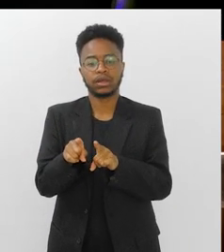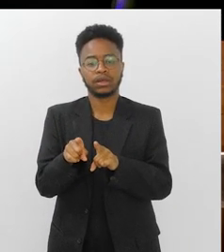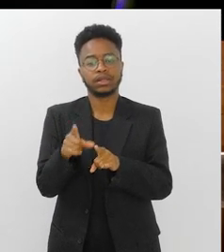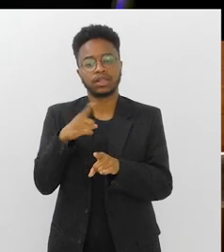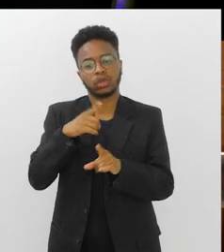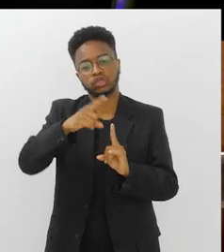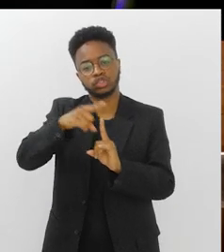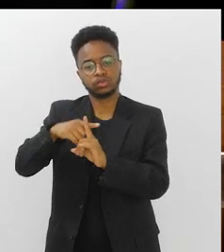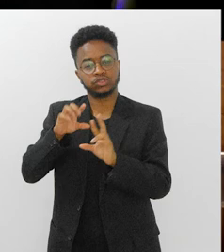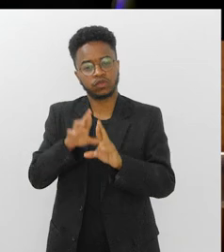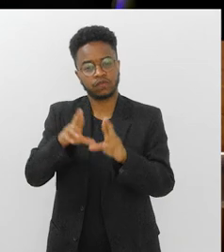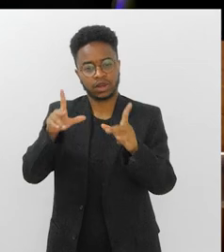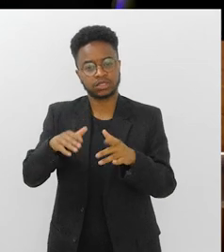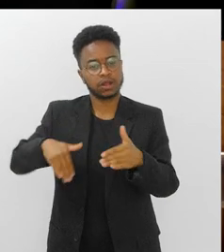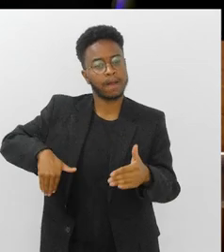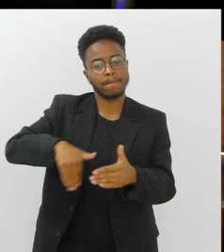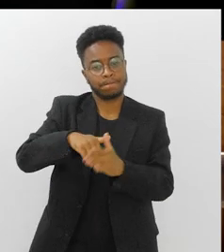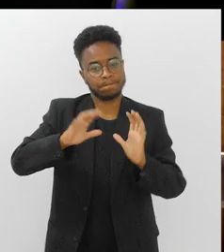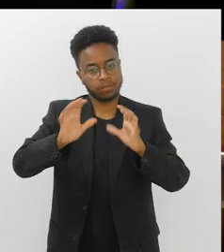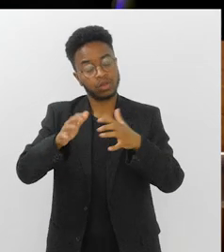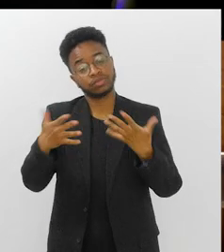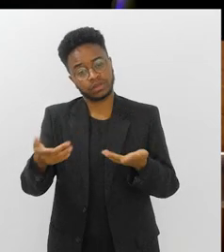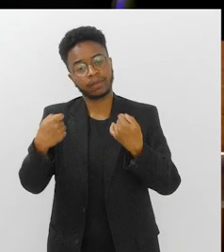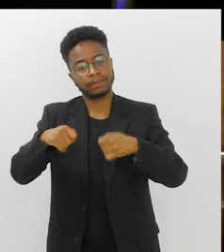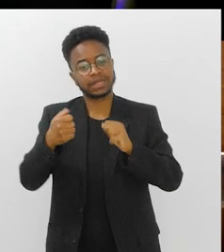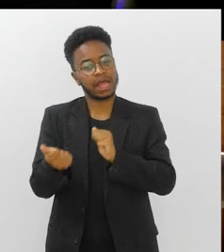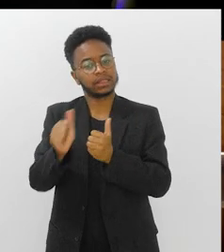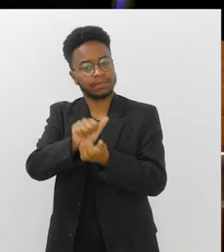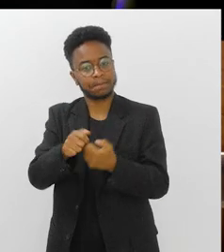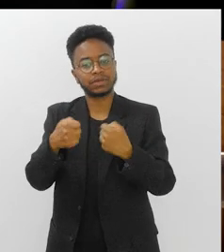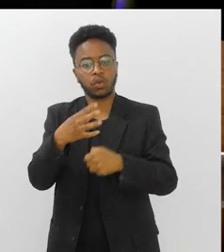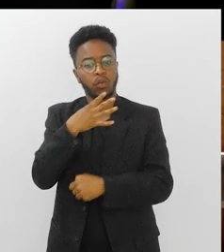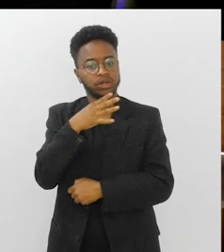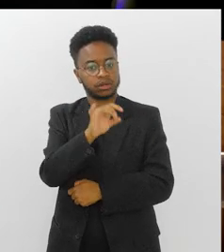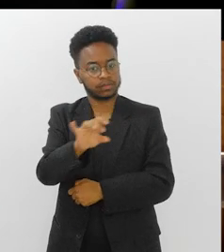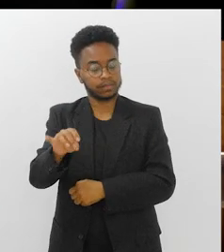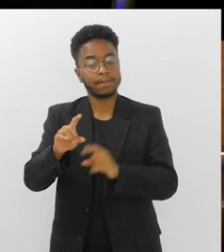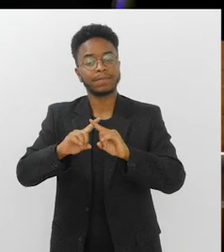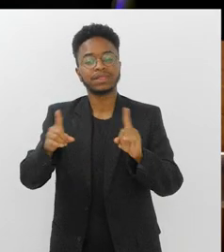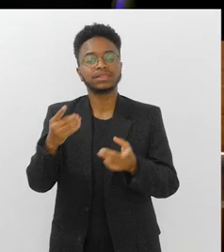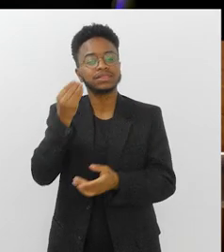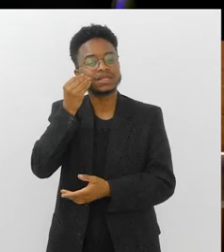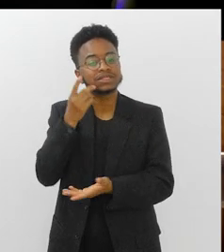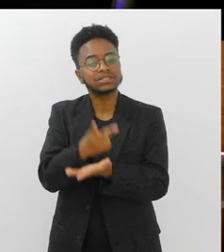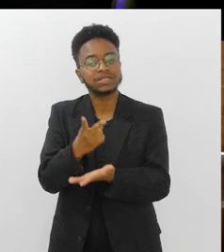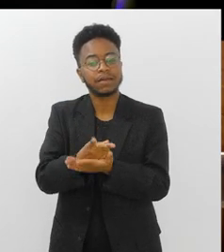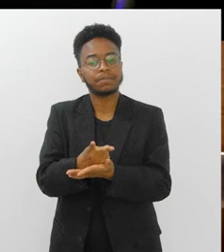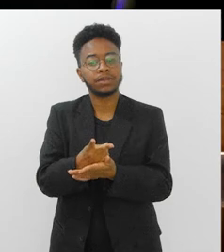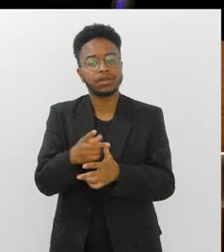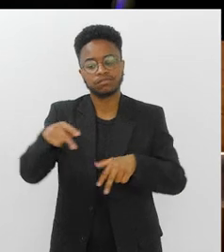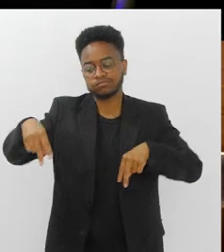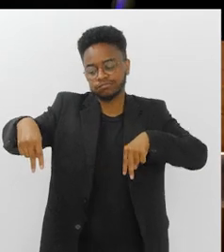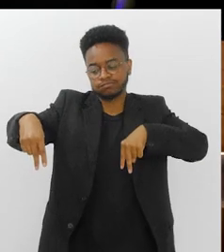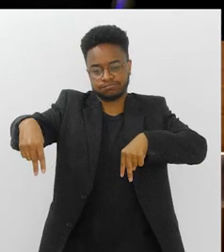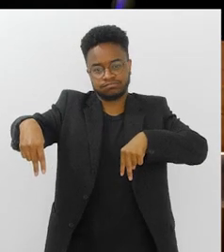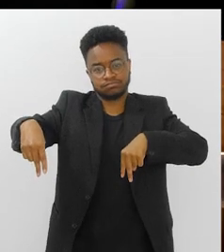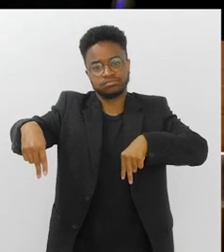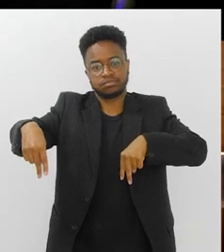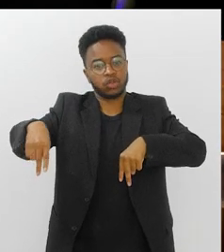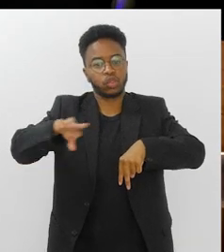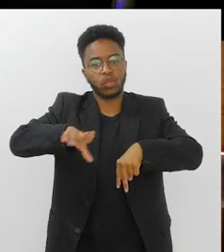de de né de bater na bola e aí ele também precisa se adaptar a isso mas de modo geral ele sempre busca essa posição um pouco mais